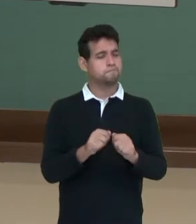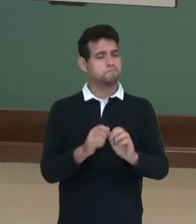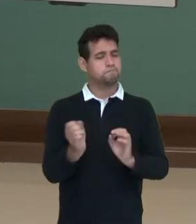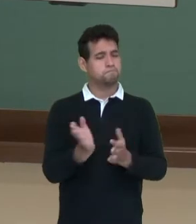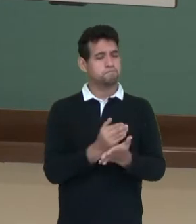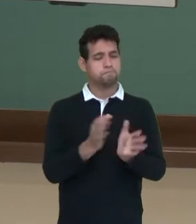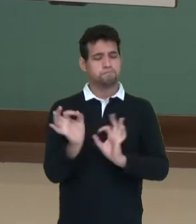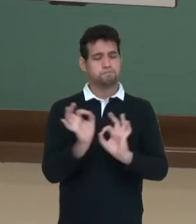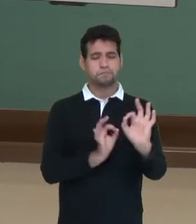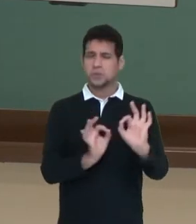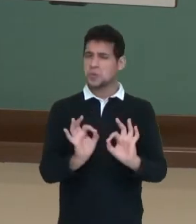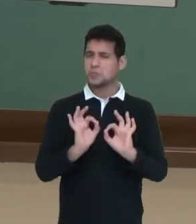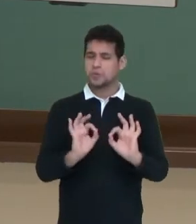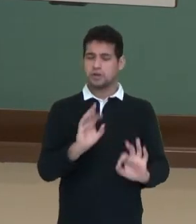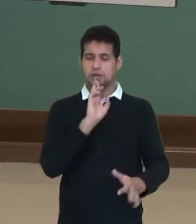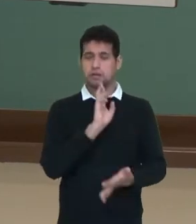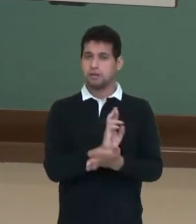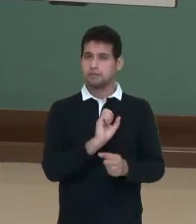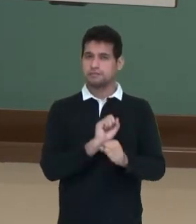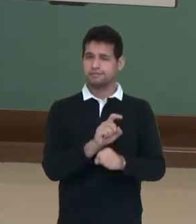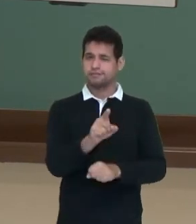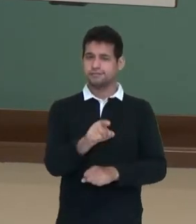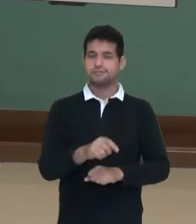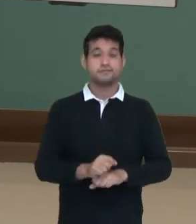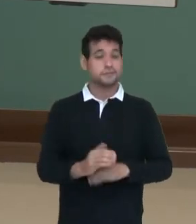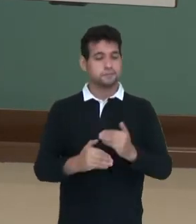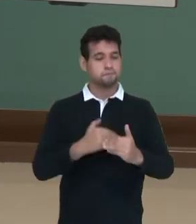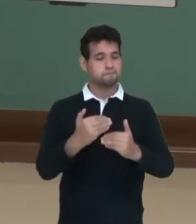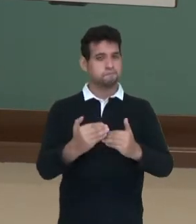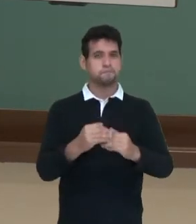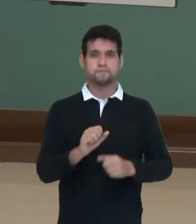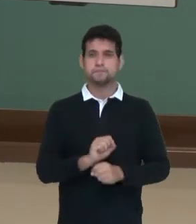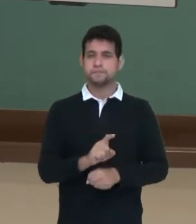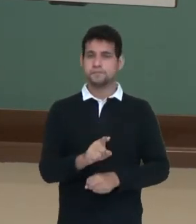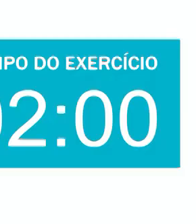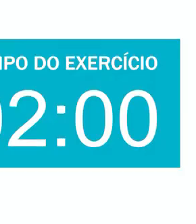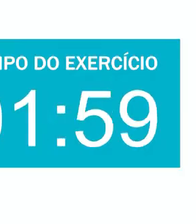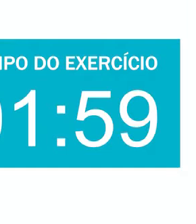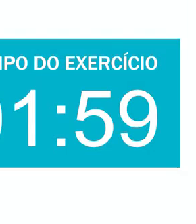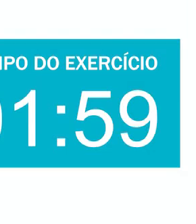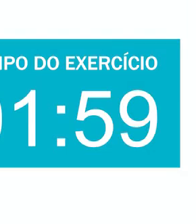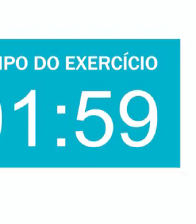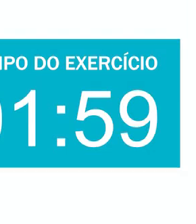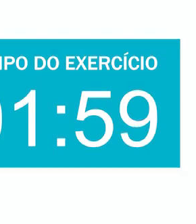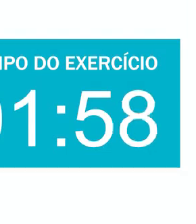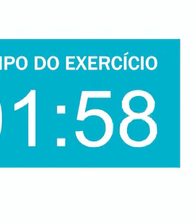caderno organizado, responder essa pergunta e eu já retorno para darmos continuidade até daqui a pouco.